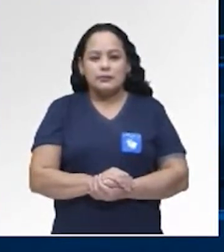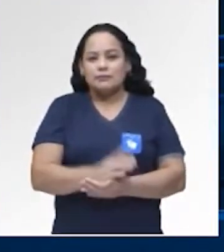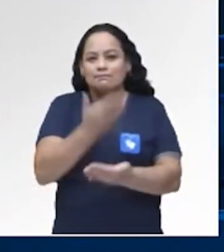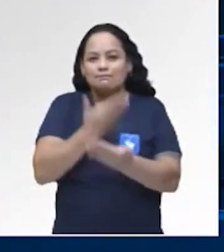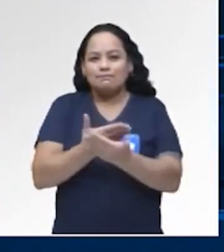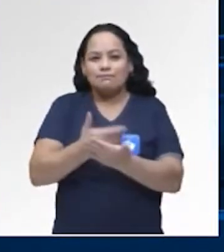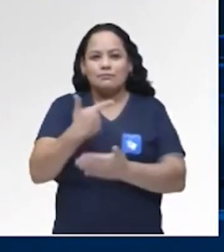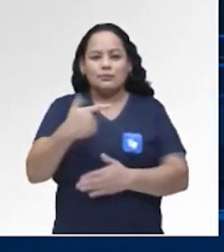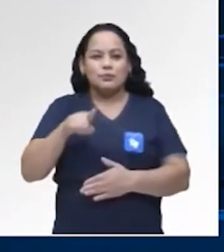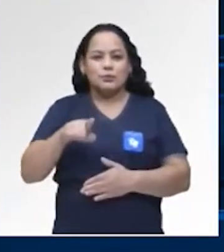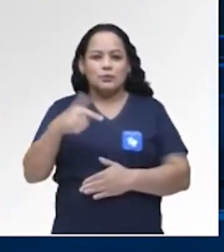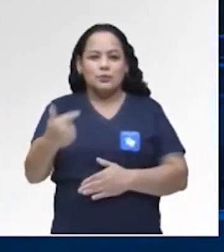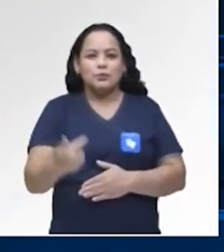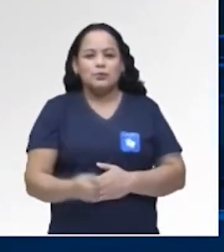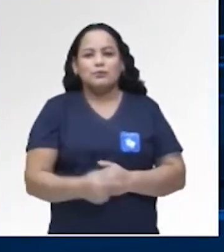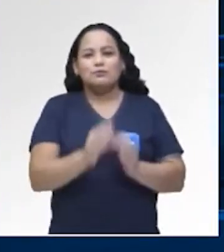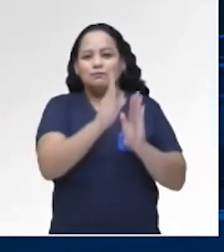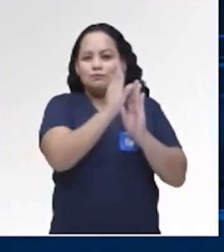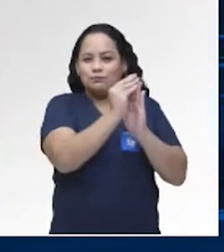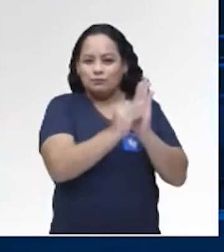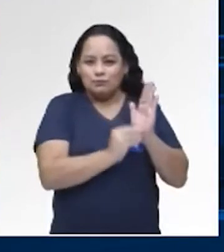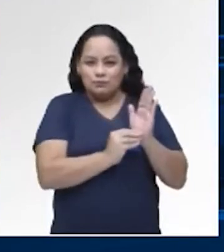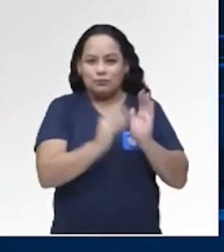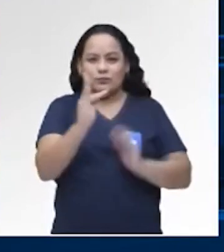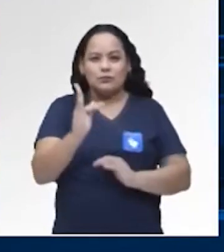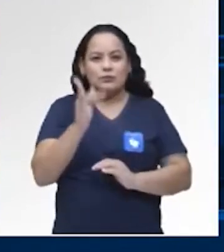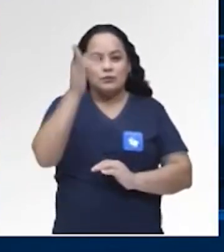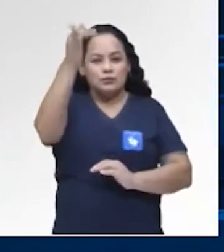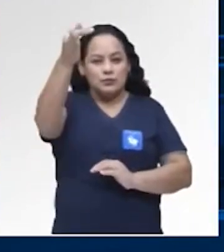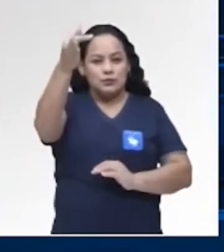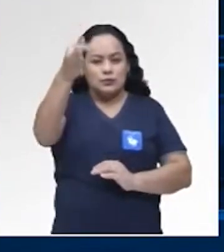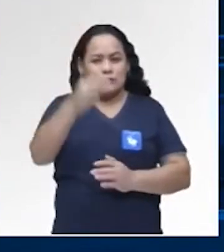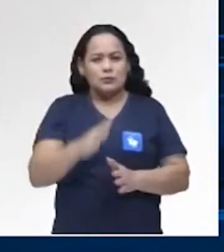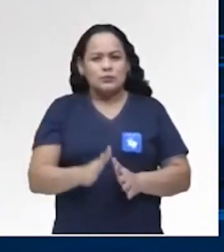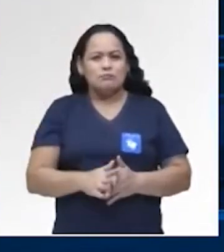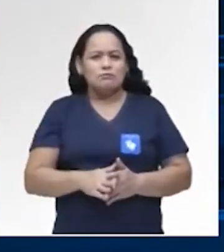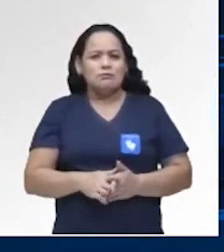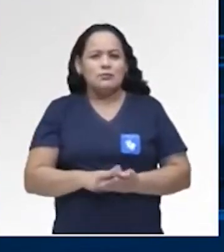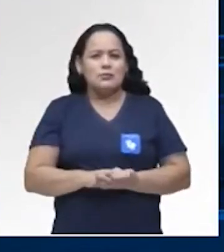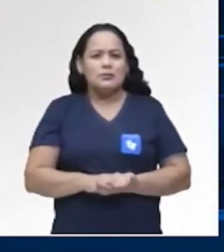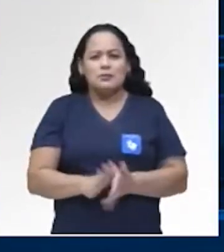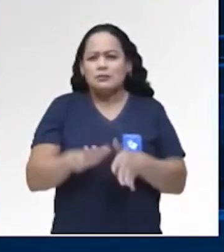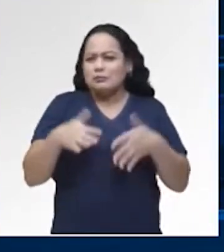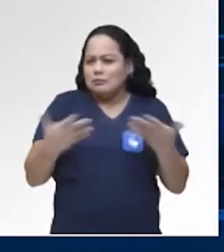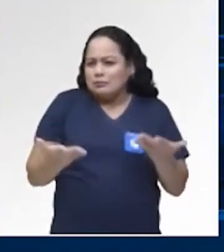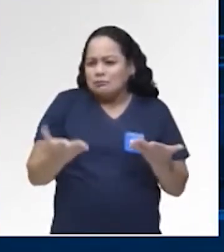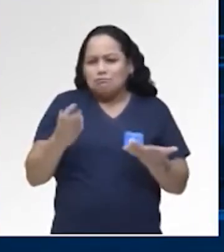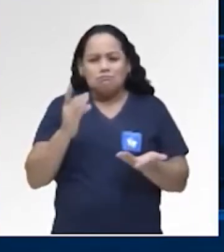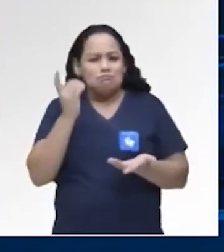Aula 2.2. Conteúdo. Future. Be going to.